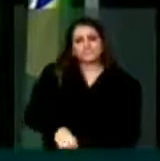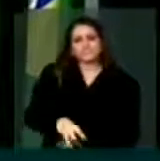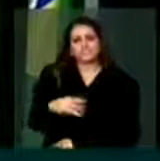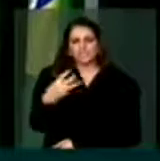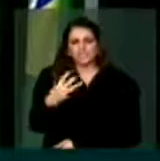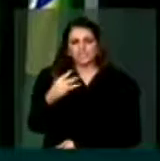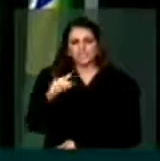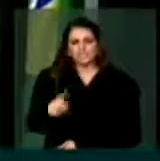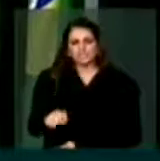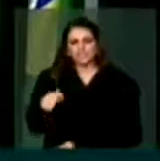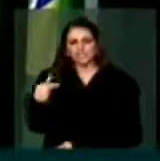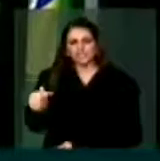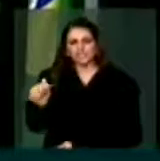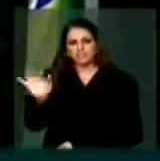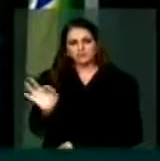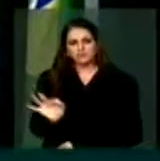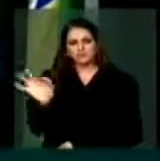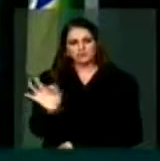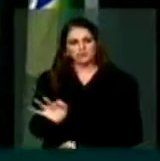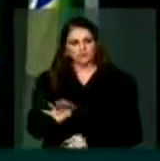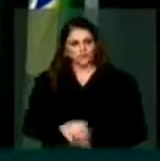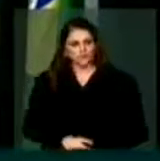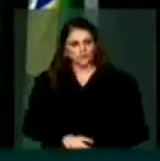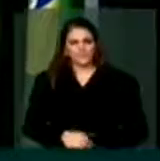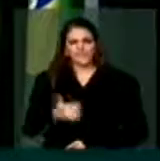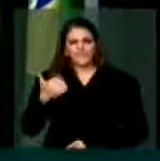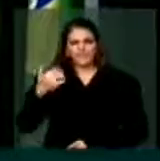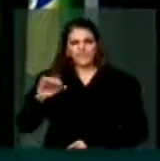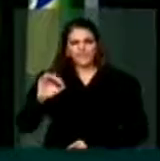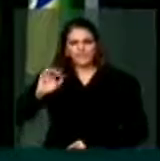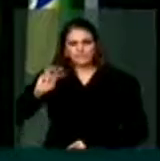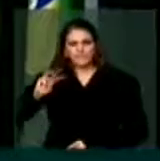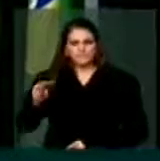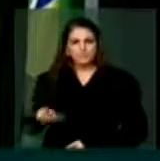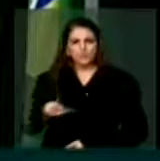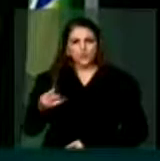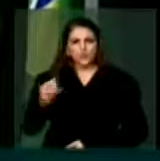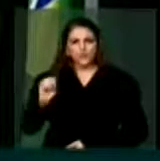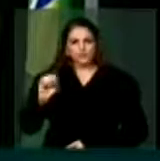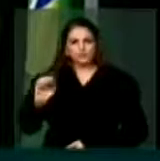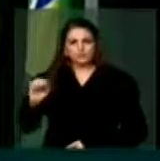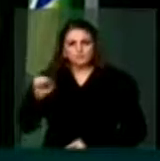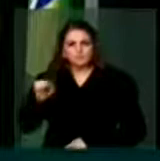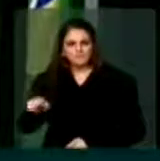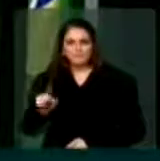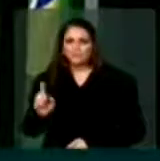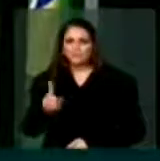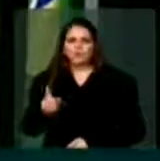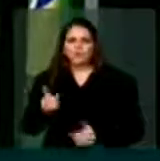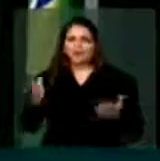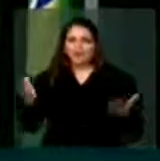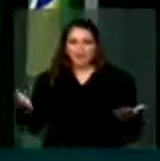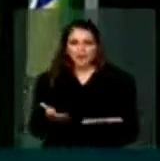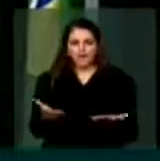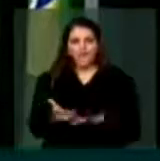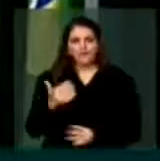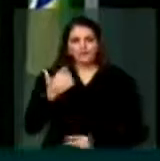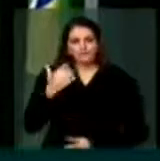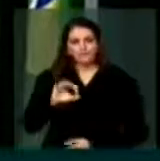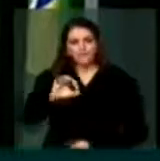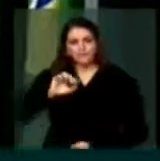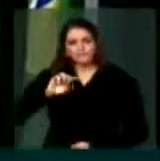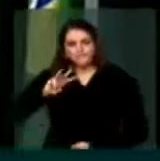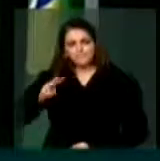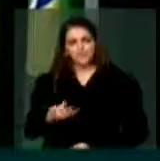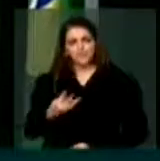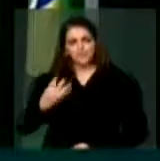em 3,7%. De 10 milhões e 80 mil brasileiros, agora são miseráveis 10